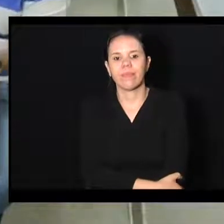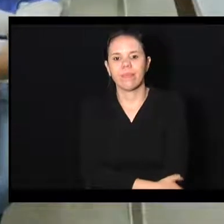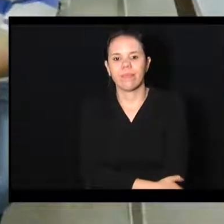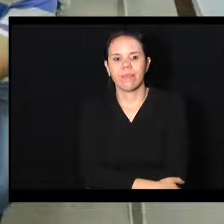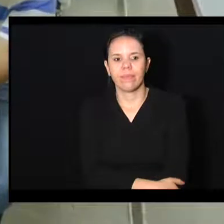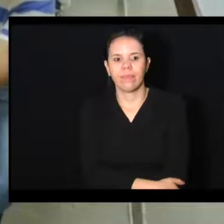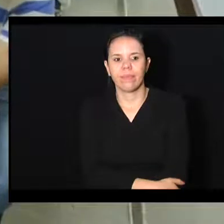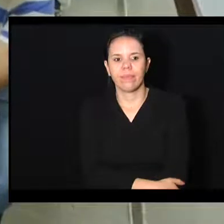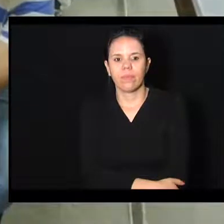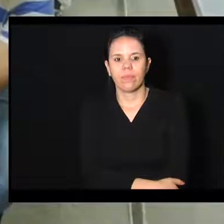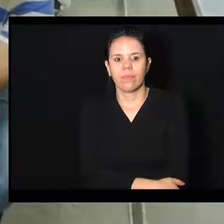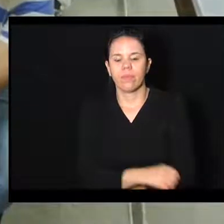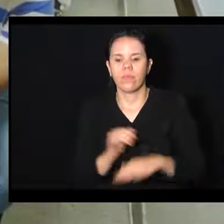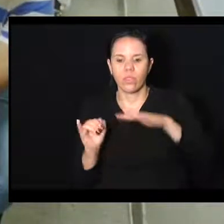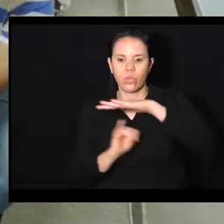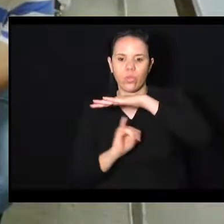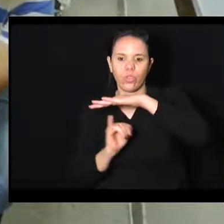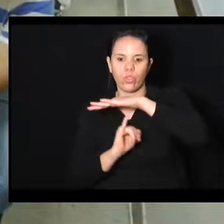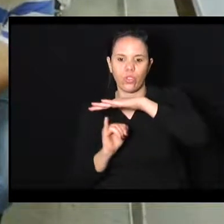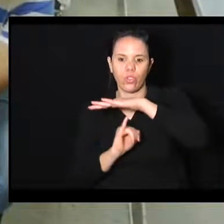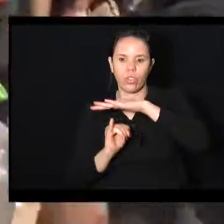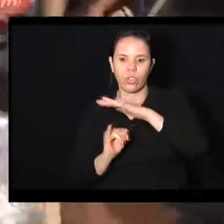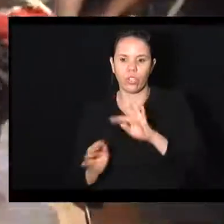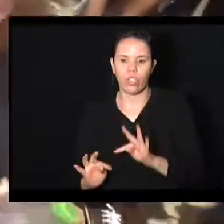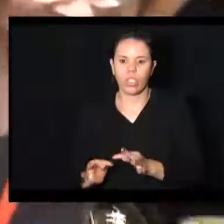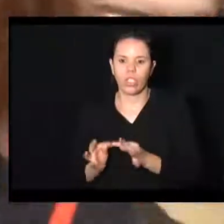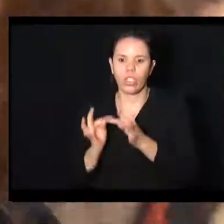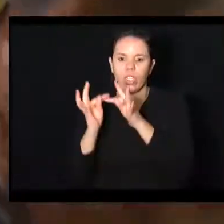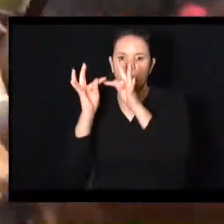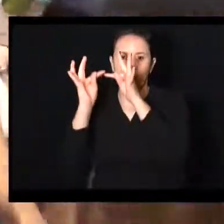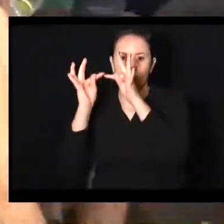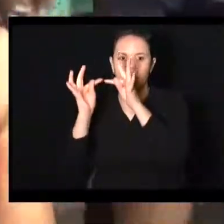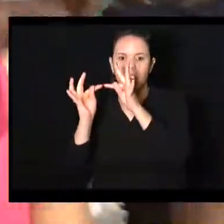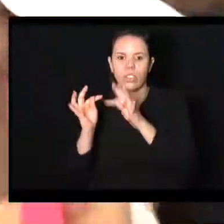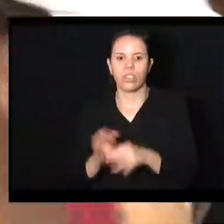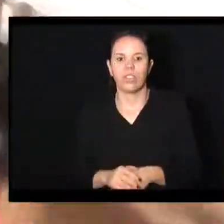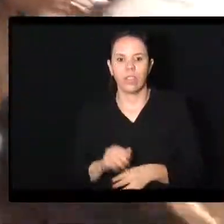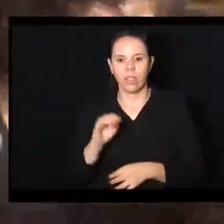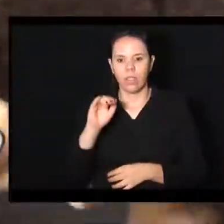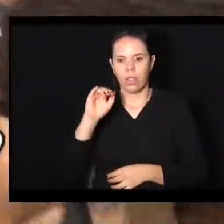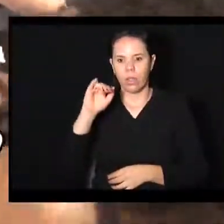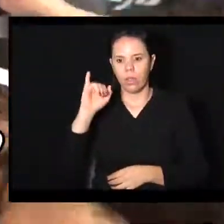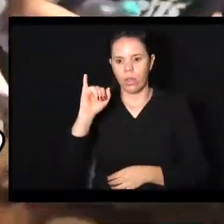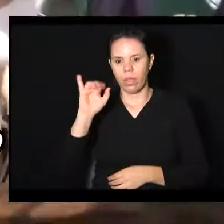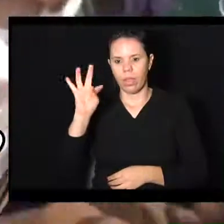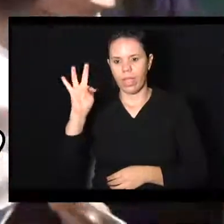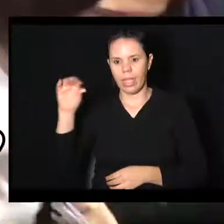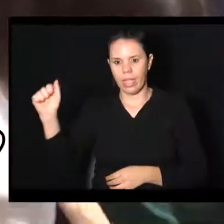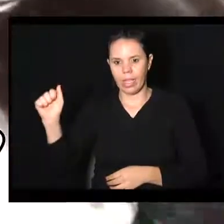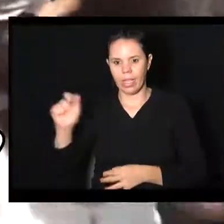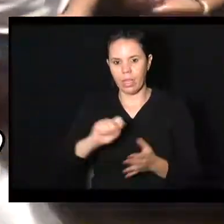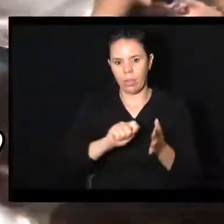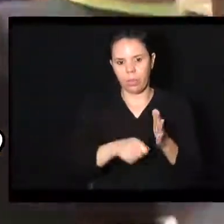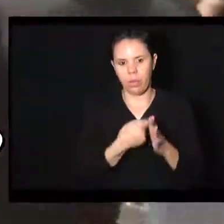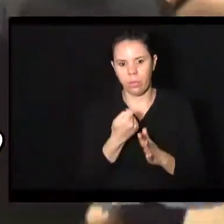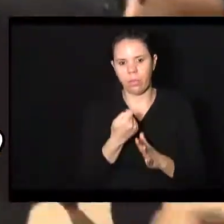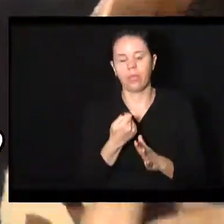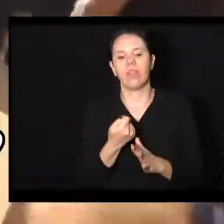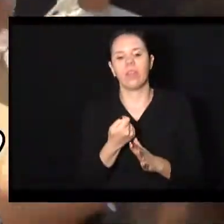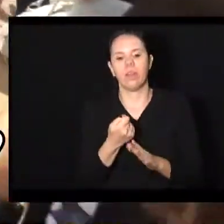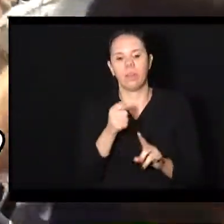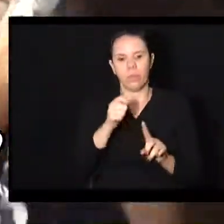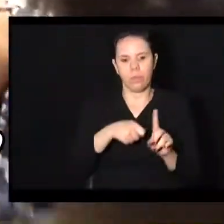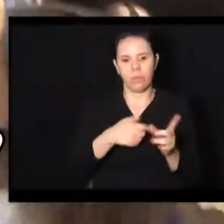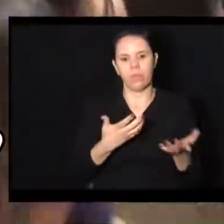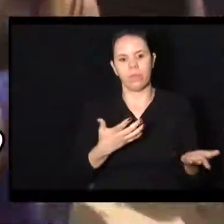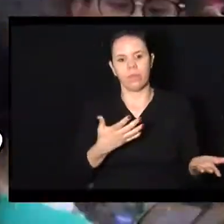Já no Instituto Tecnológico de Aeronáutica, o ITA, as inscrições vão do dia 1º de agosto ao dia 15